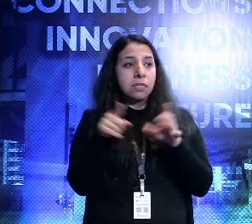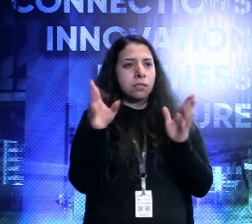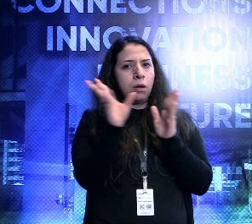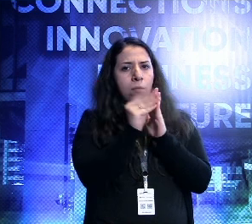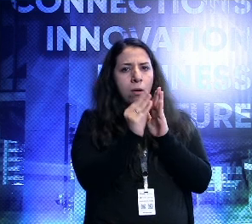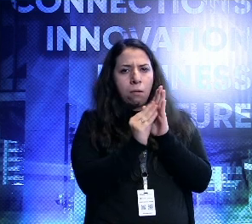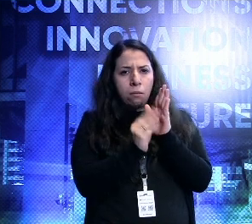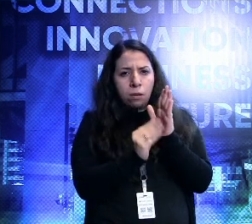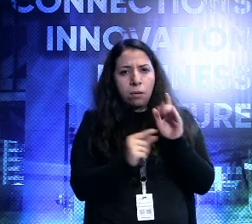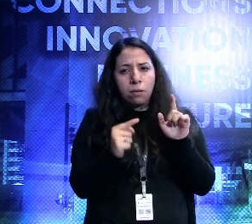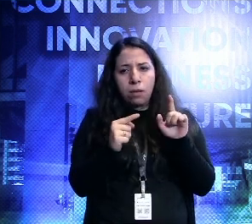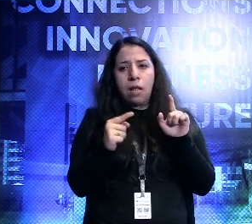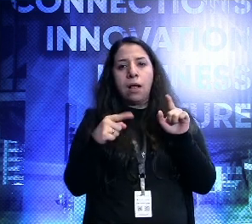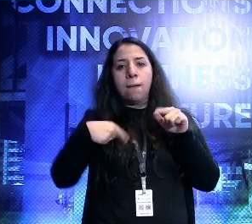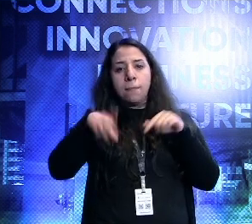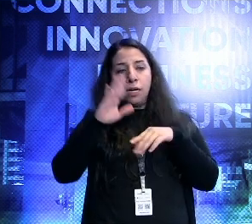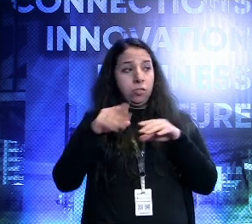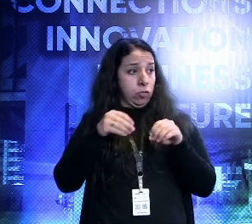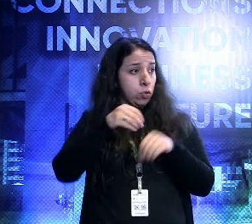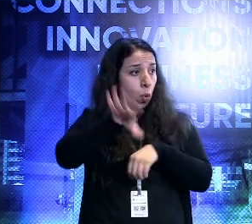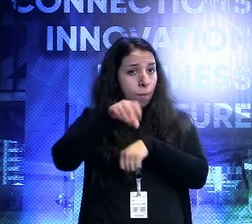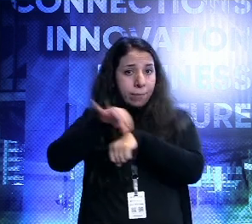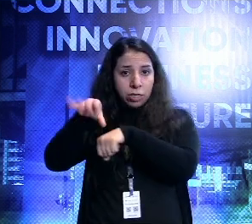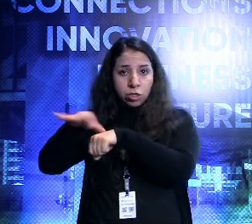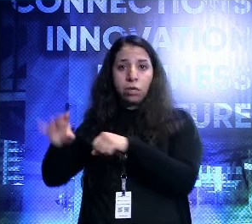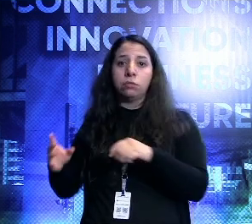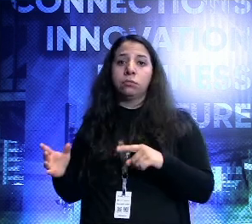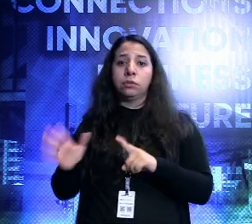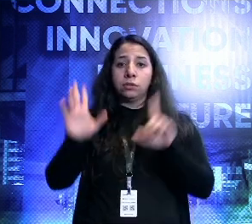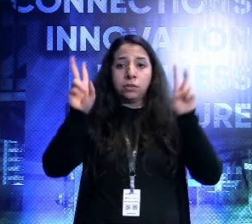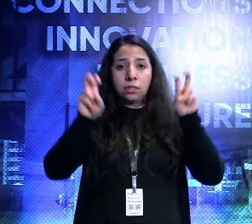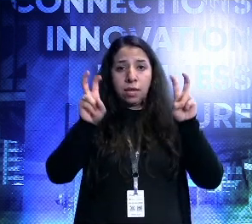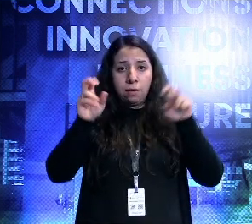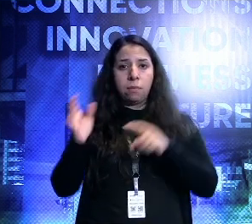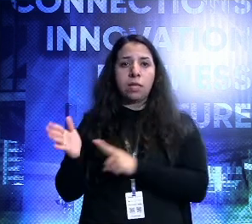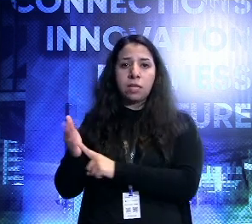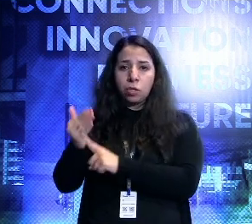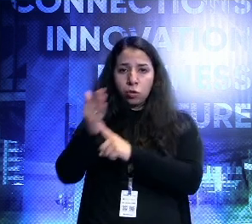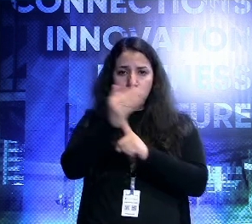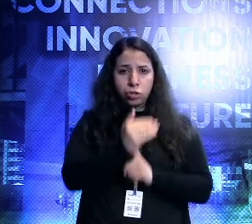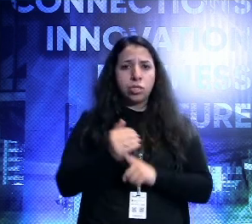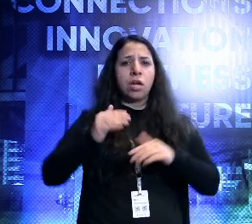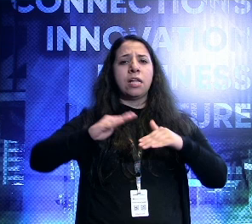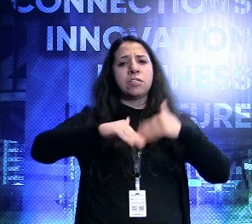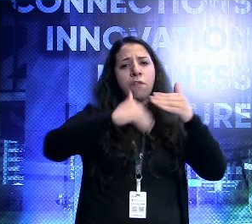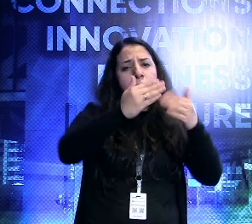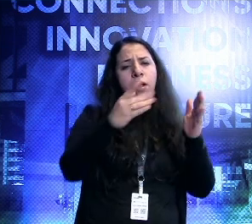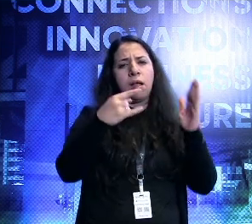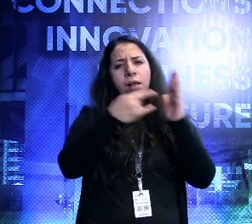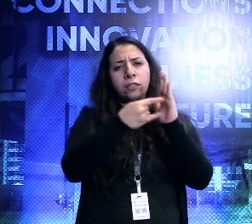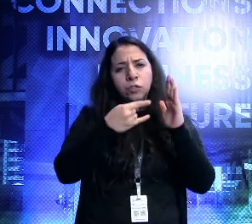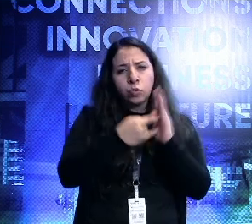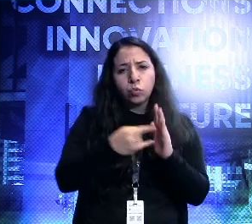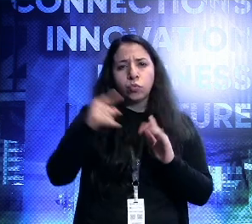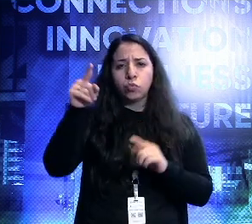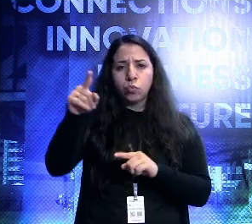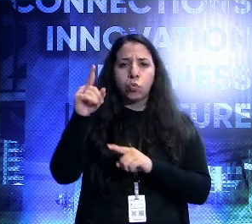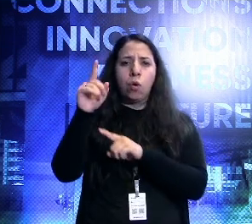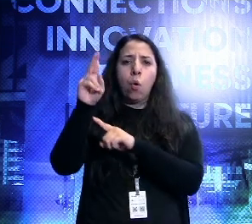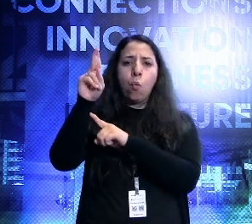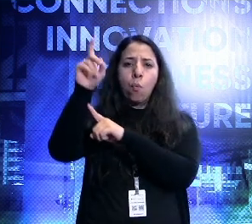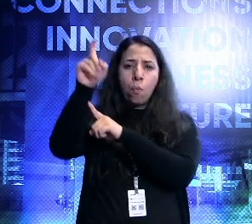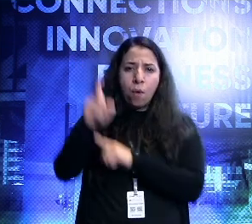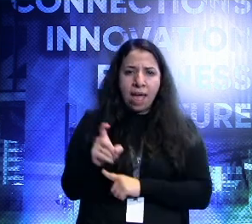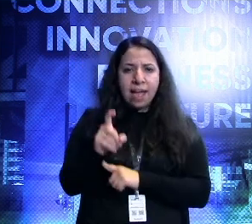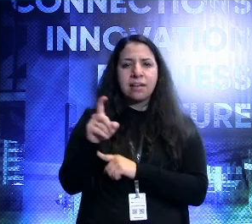sobre tecnologia como um todo, assim, então, sobre desenvolvimento, sobre UX, sobre dados, sobre DevOps, enfim, sobre